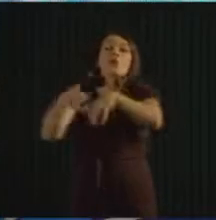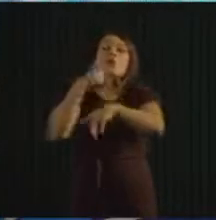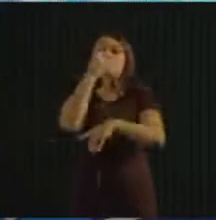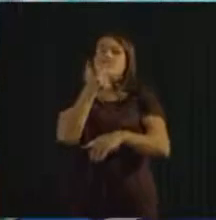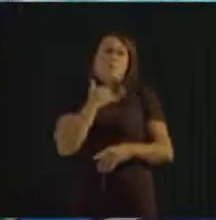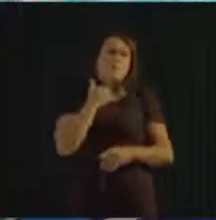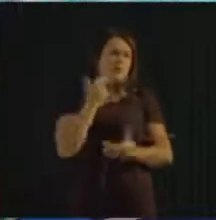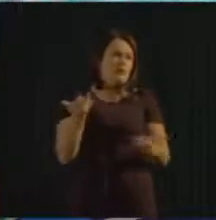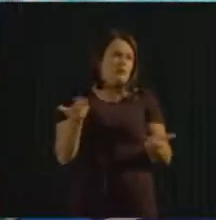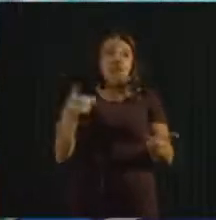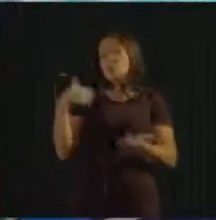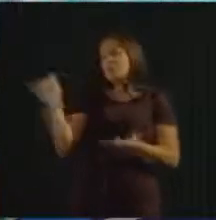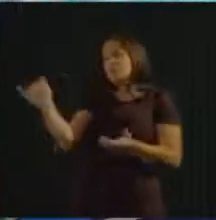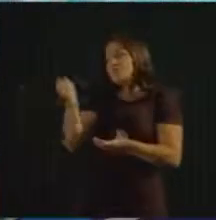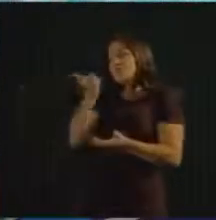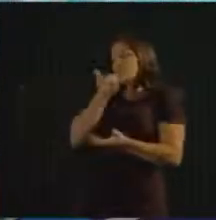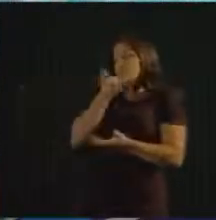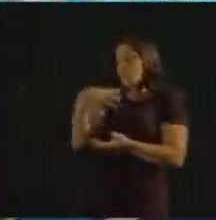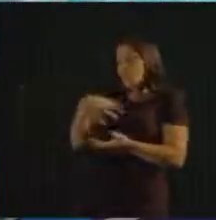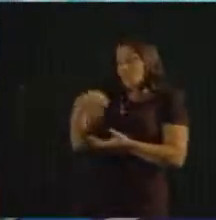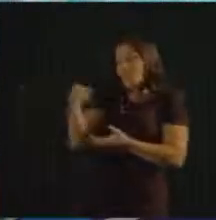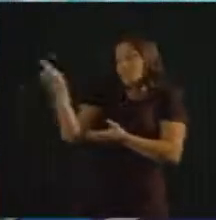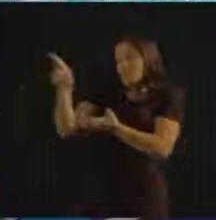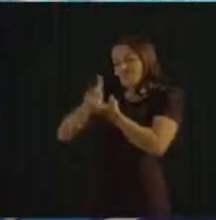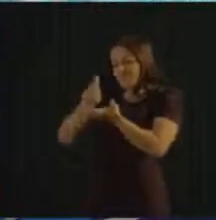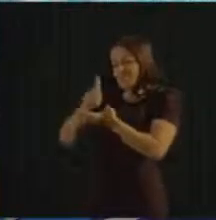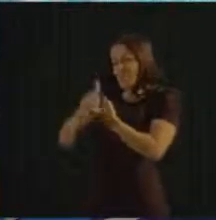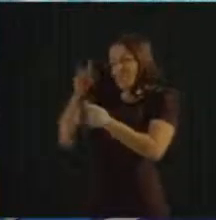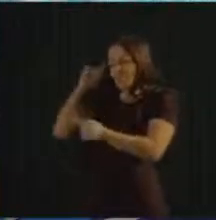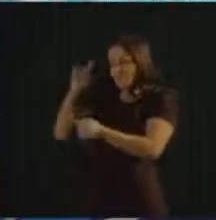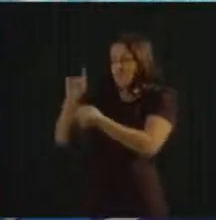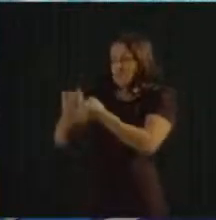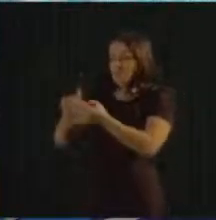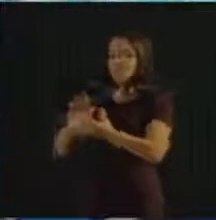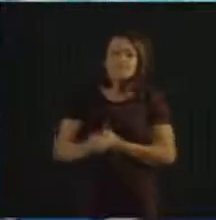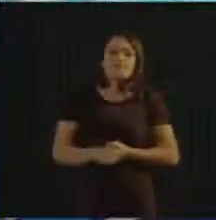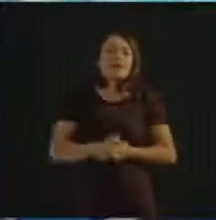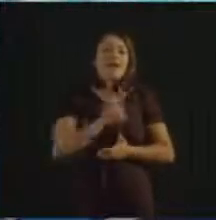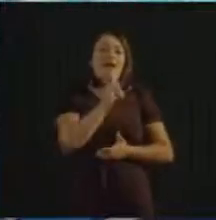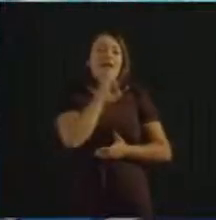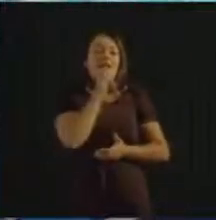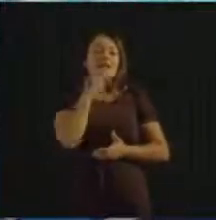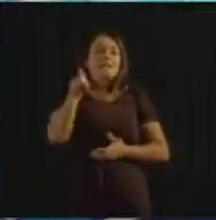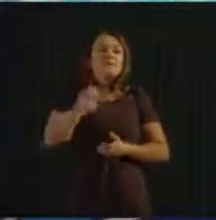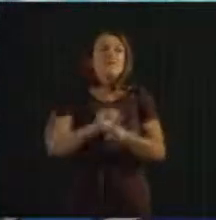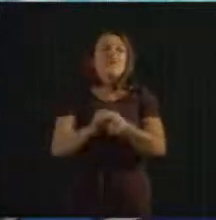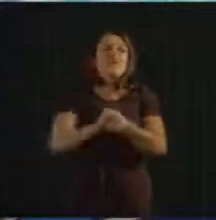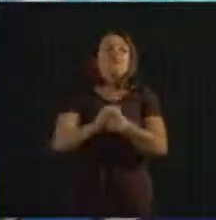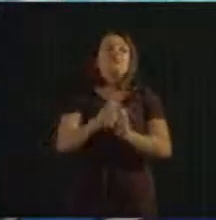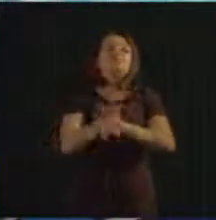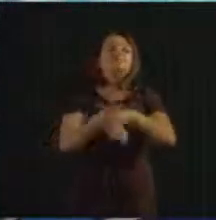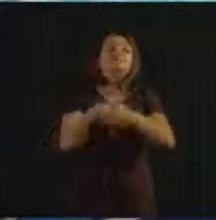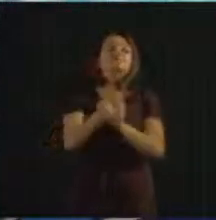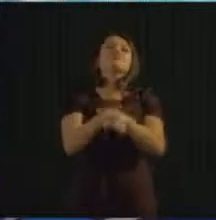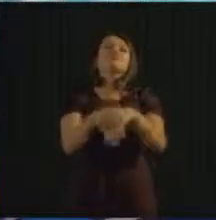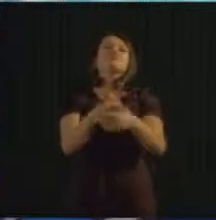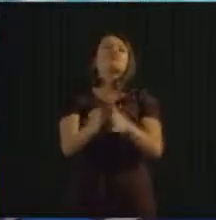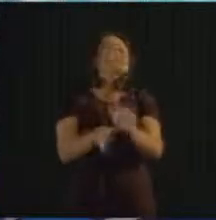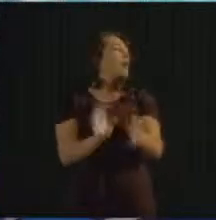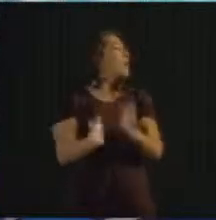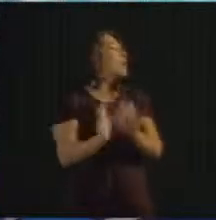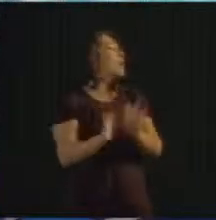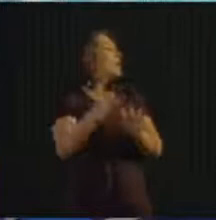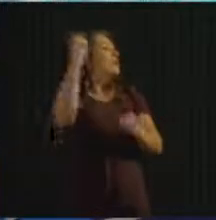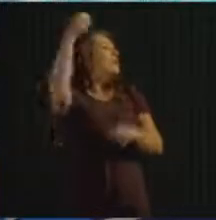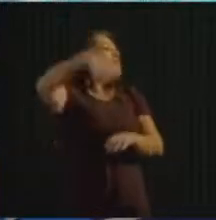desculpa. Pedindo desculpa para ele. Outra coisa que eu observo, às vezes você está fazendo alguma coisa com a torneira, ele está do lado, o ele faz? Ele vai